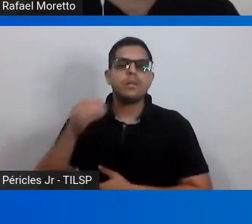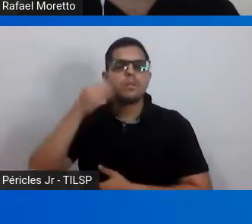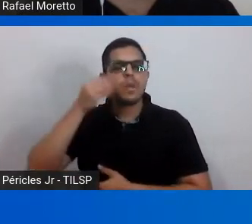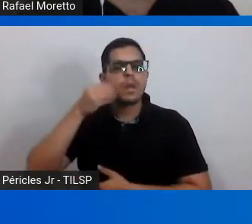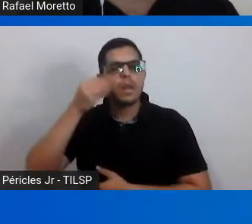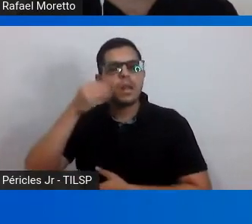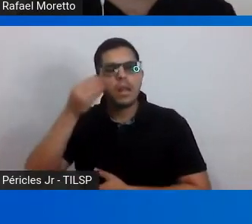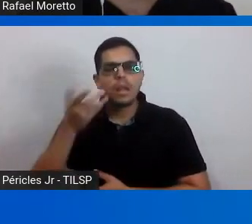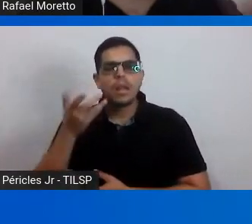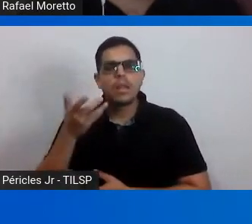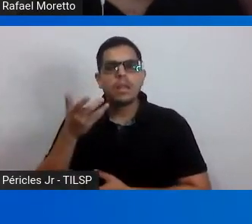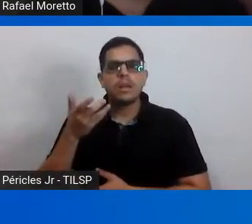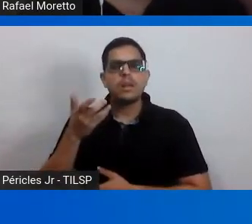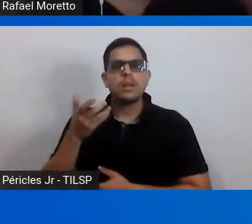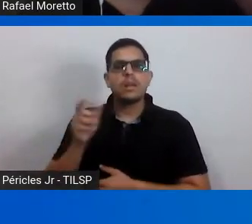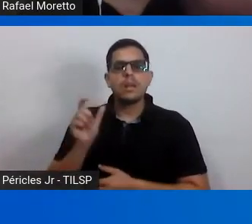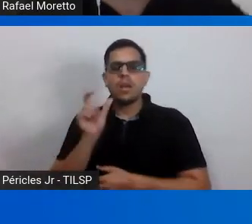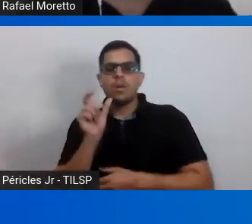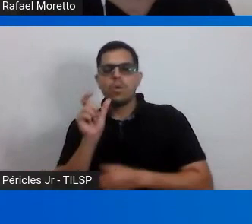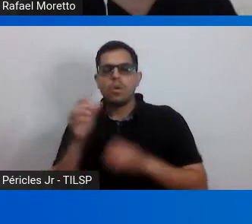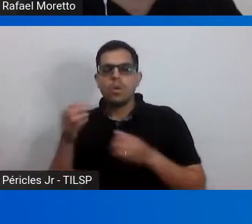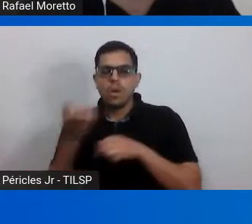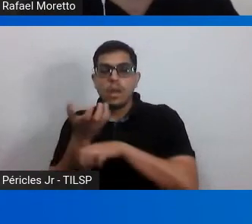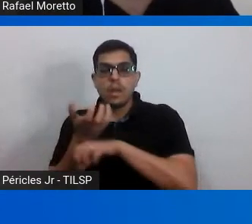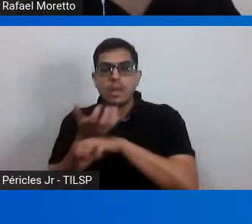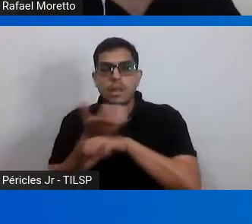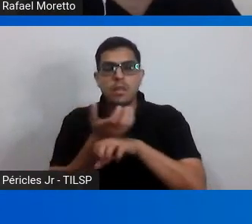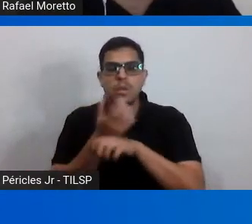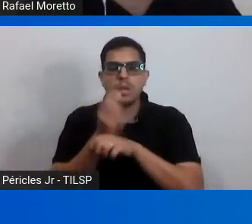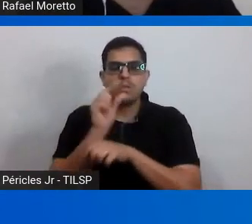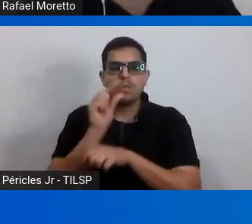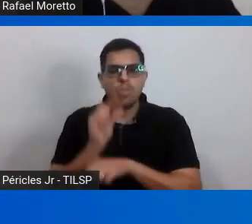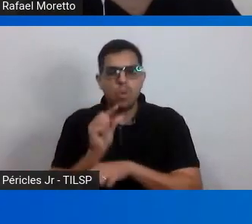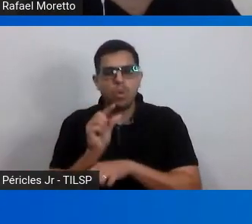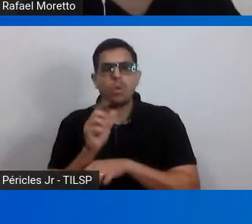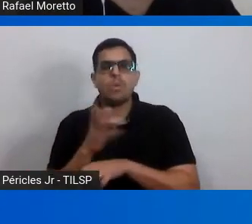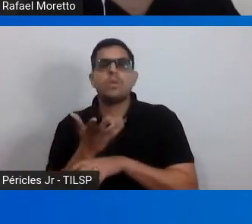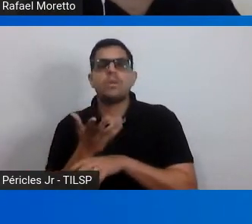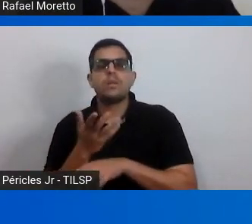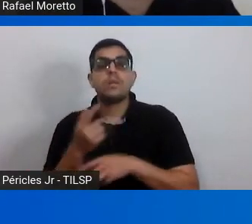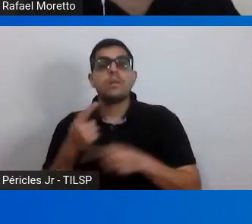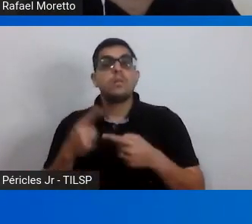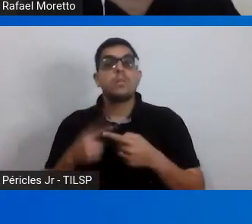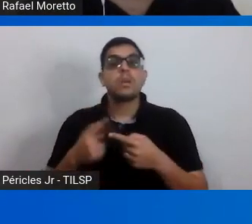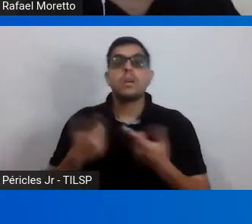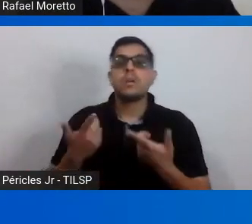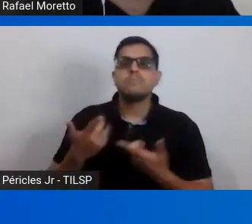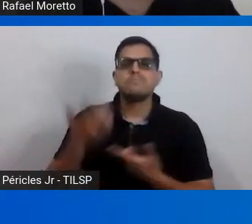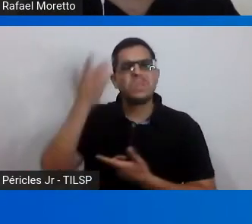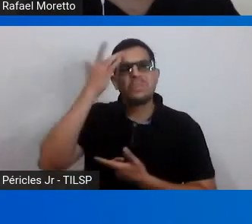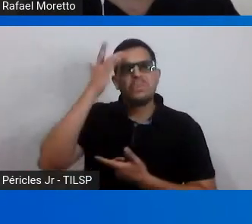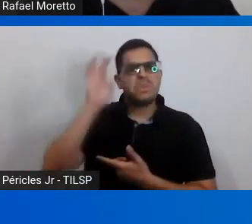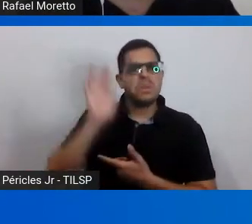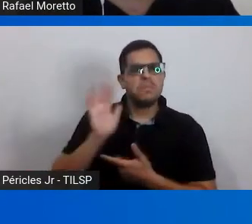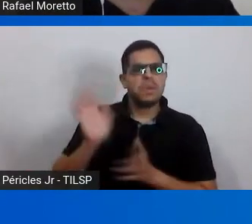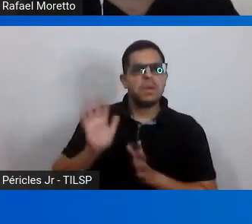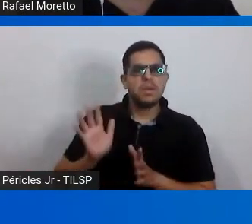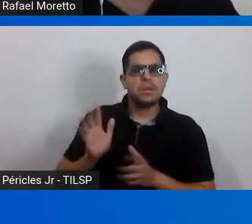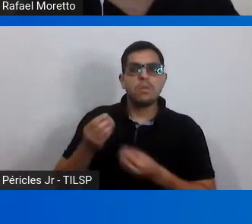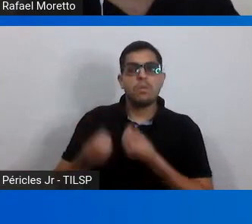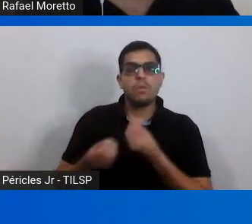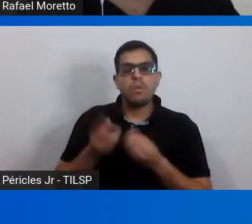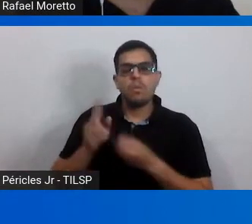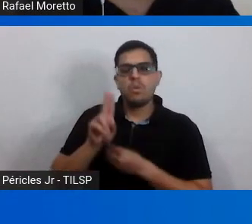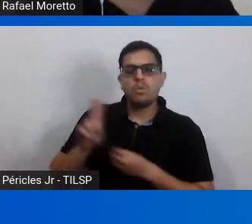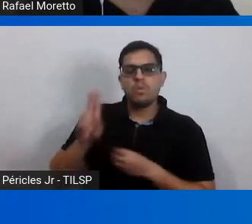dos componentes curriculares dessa Matriz que podem ser oportunizados porque nós não sabemos trabalhar com essa com essa